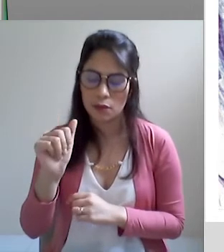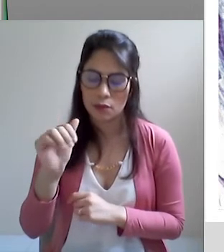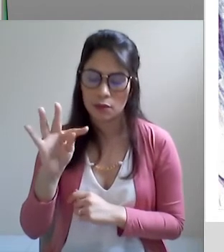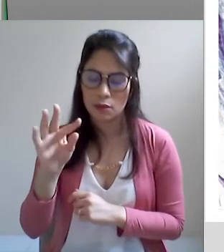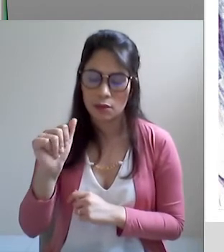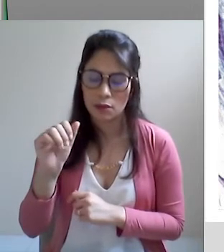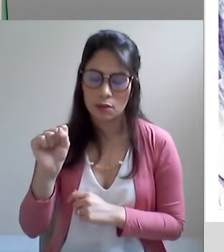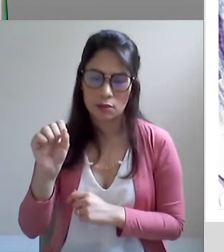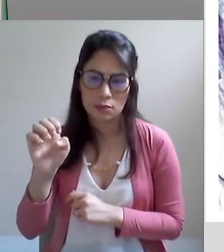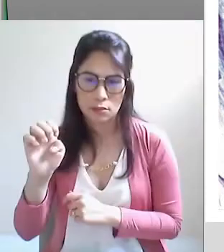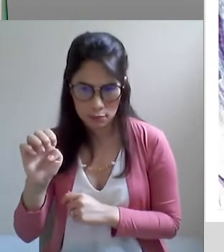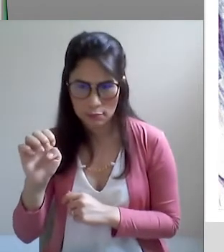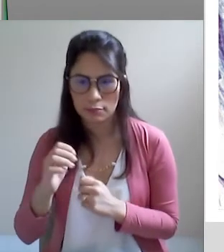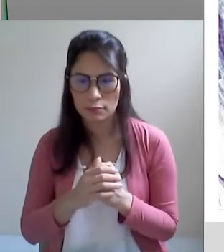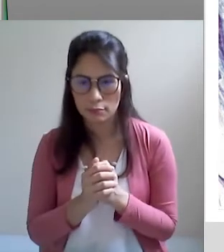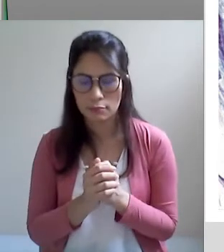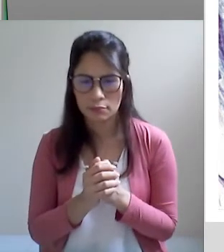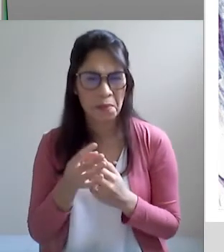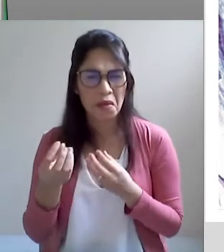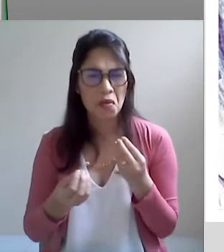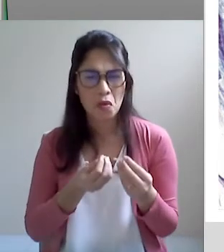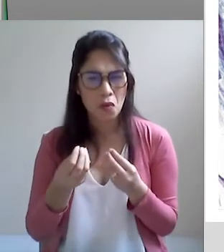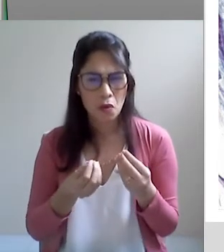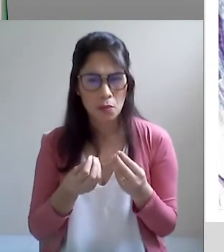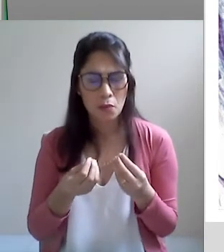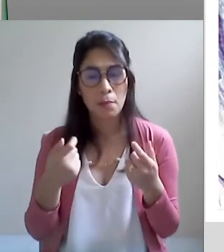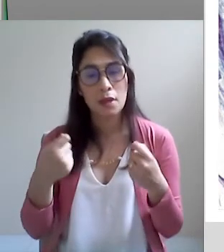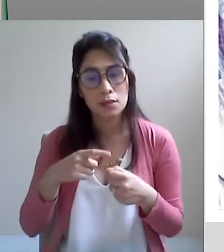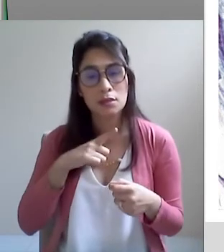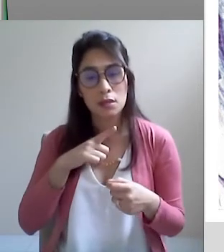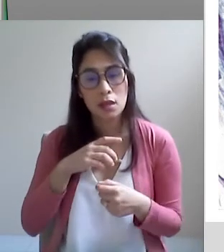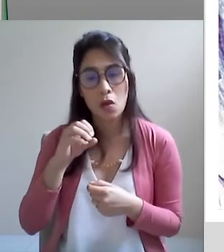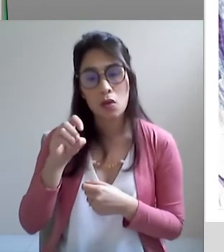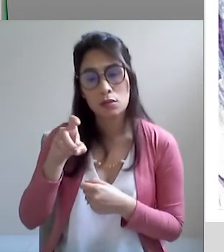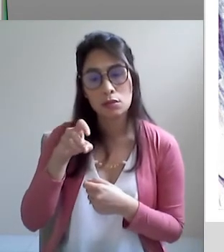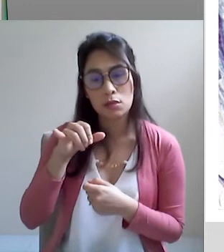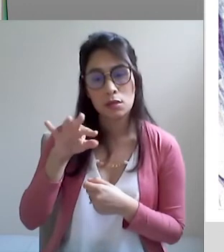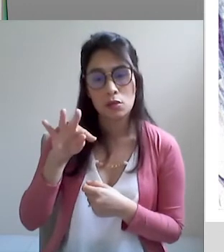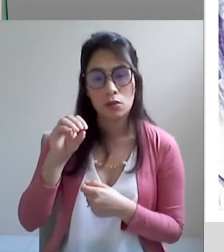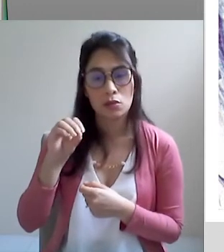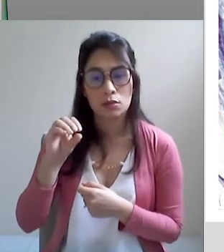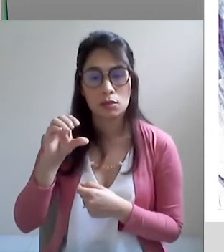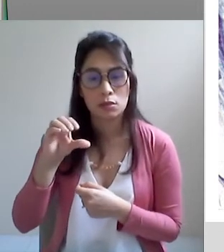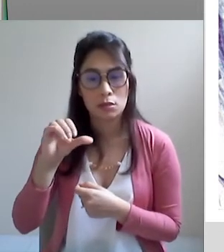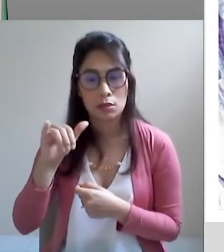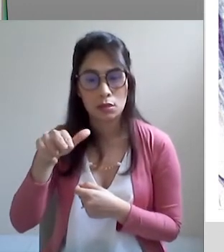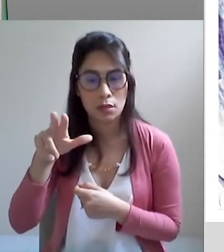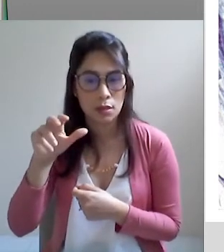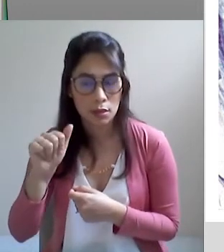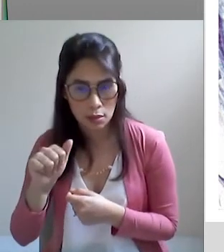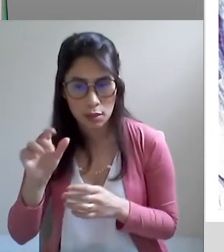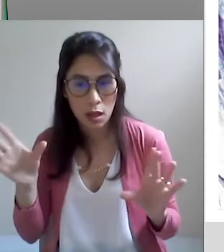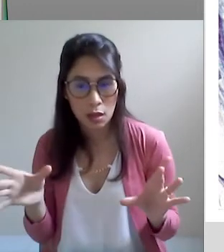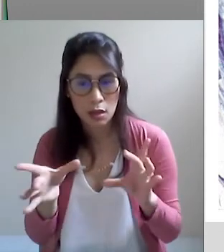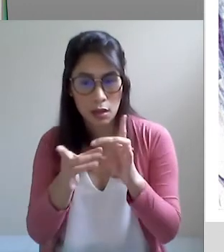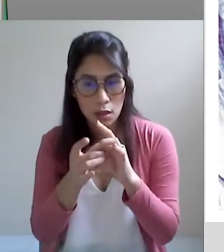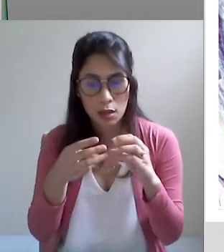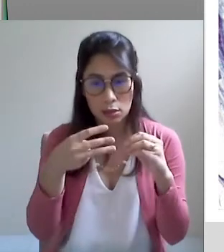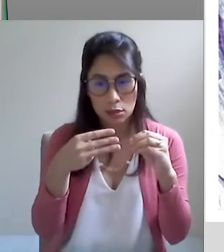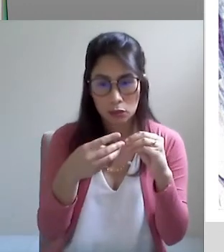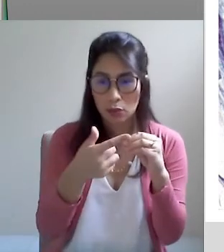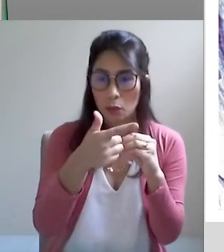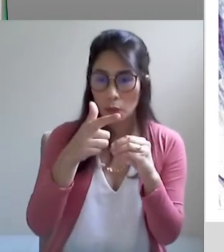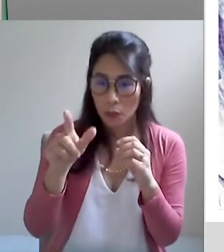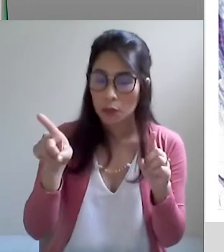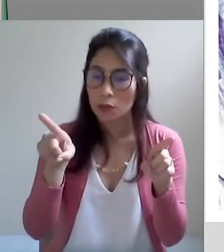ácida. A formação de osteoclastos ocorre devido à liberação de citocinas pelos